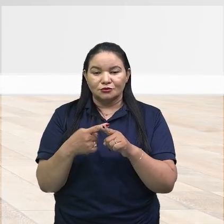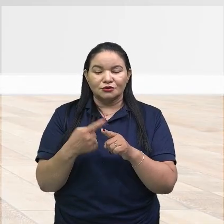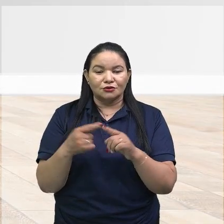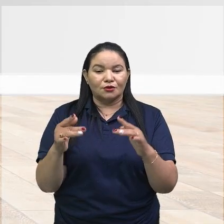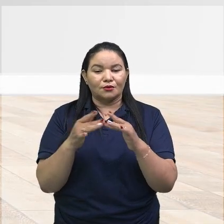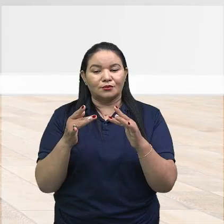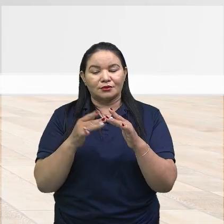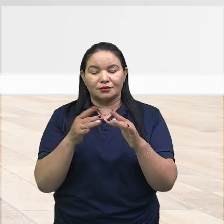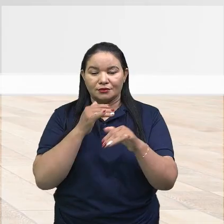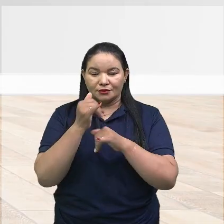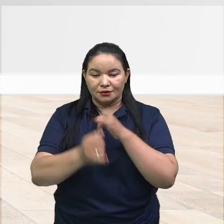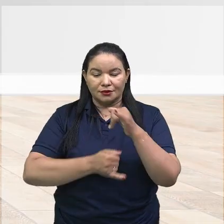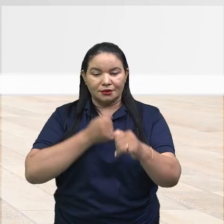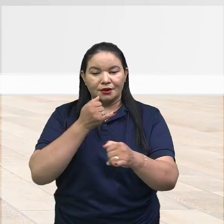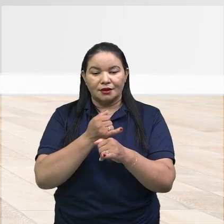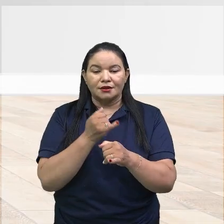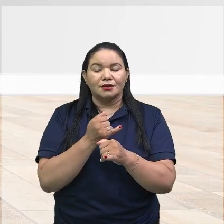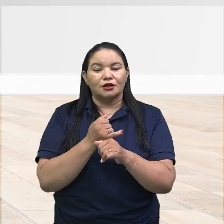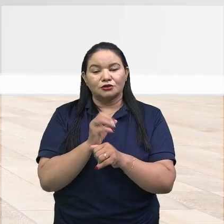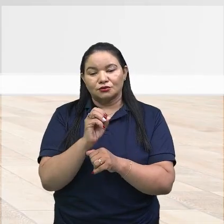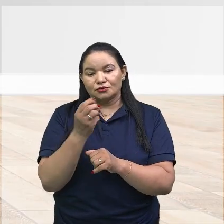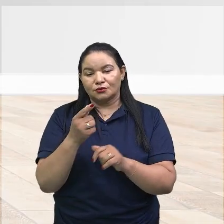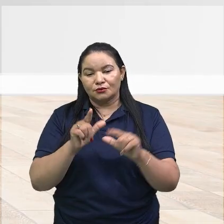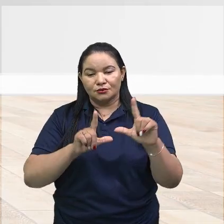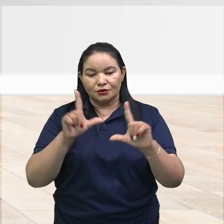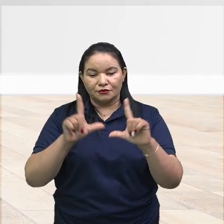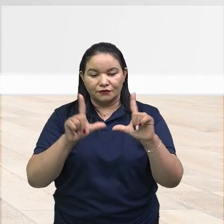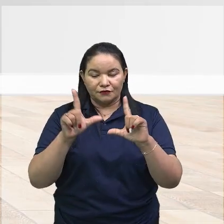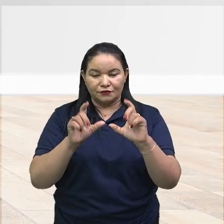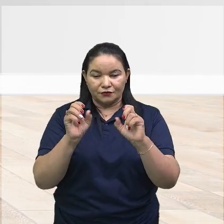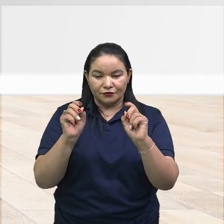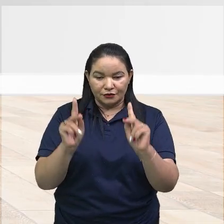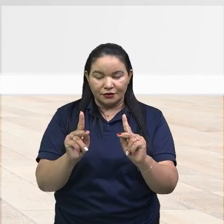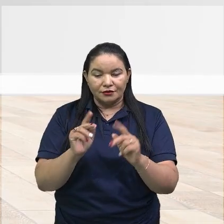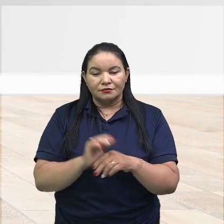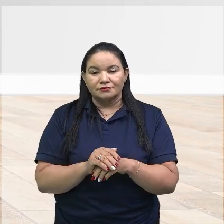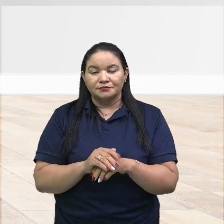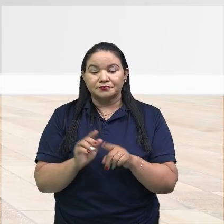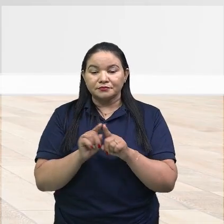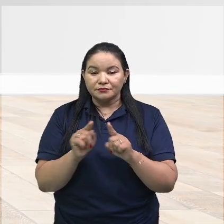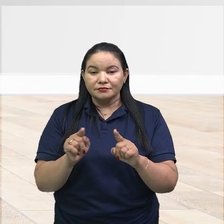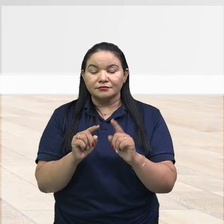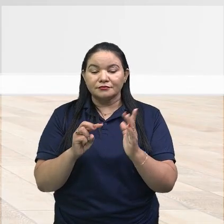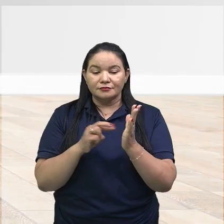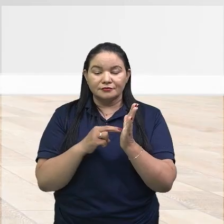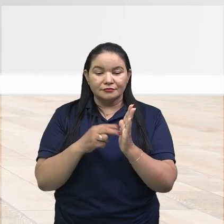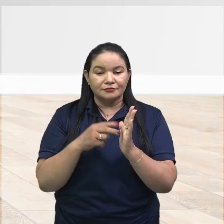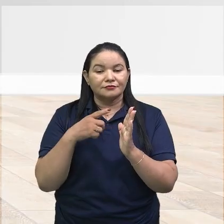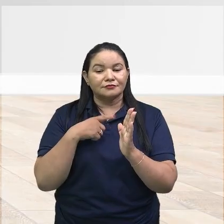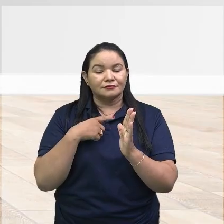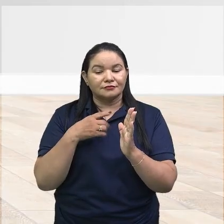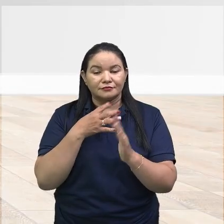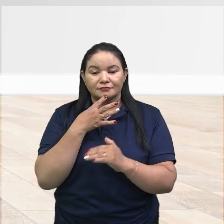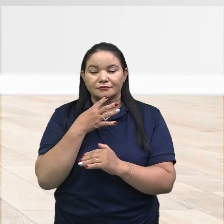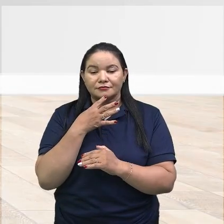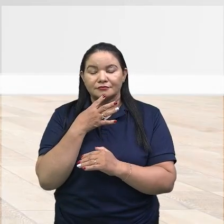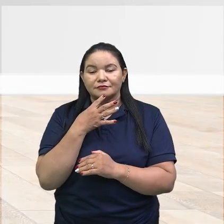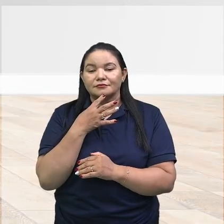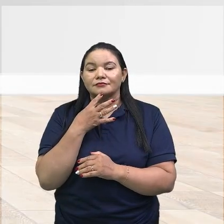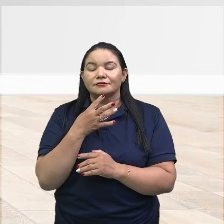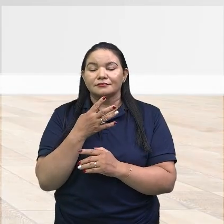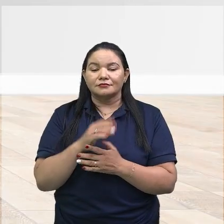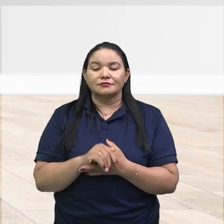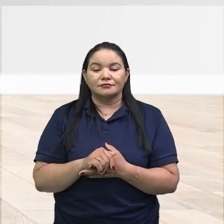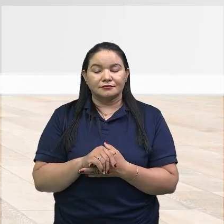da internet, né? Televisão, alguma coisa assim. Então, isso não significa que ele não conheça, porque não saiu do seu lugar